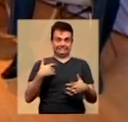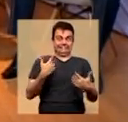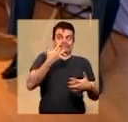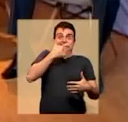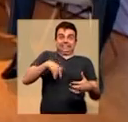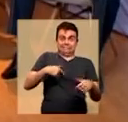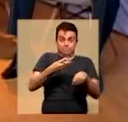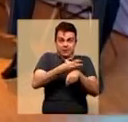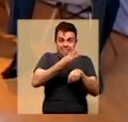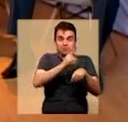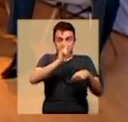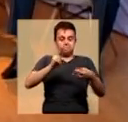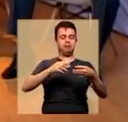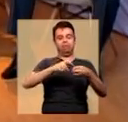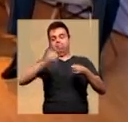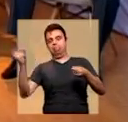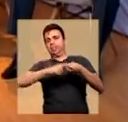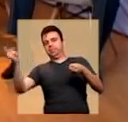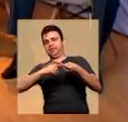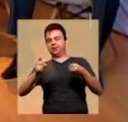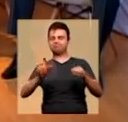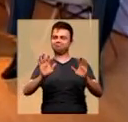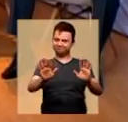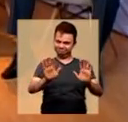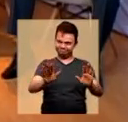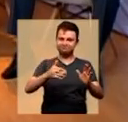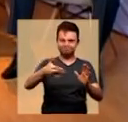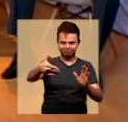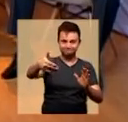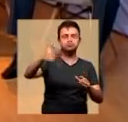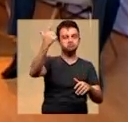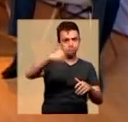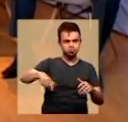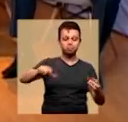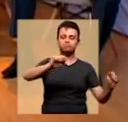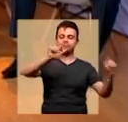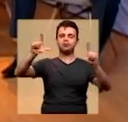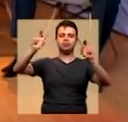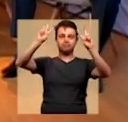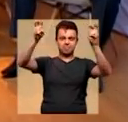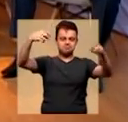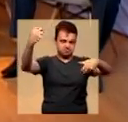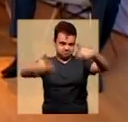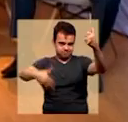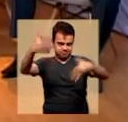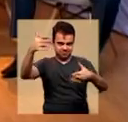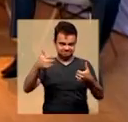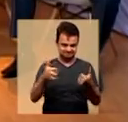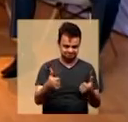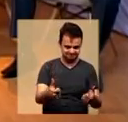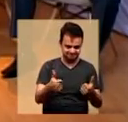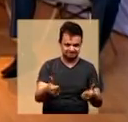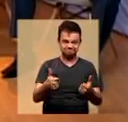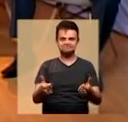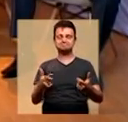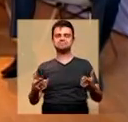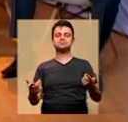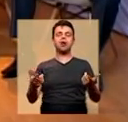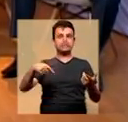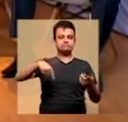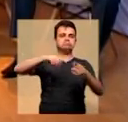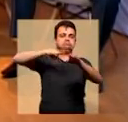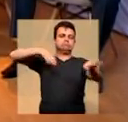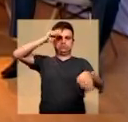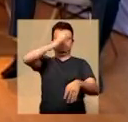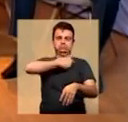desses grupos de WhatsApp. A gente vai fazer um breve intervalo e a gente volta já com essa discussão sobre o trânsito, a violência no